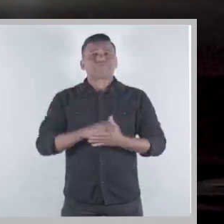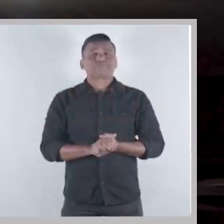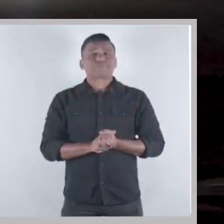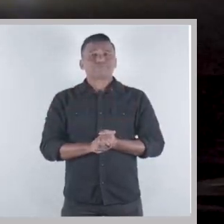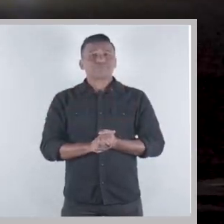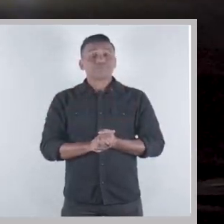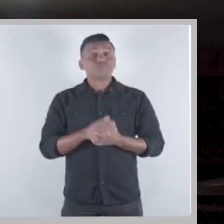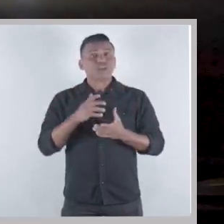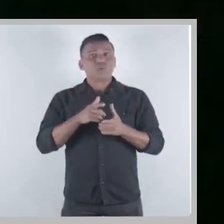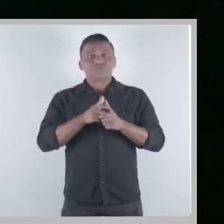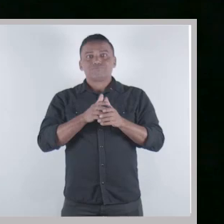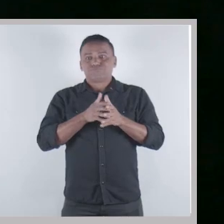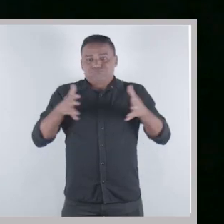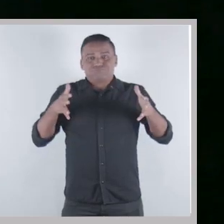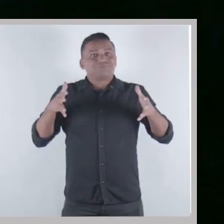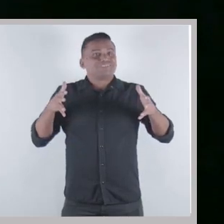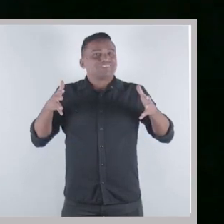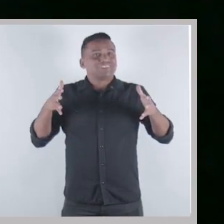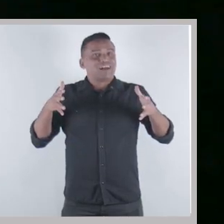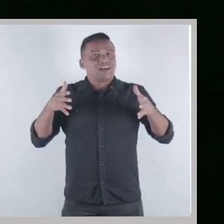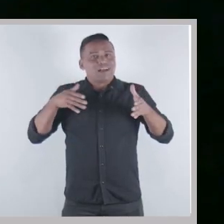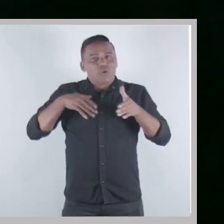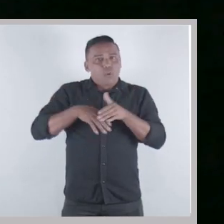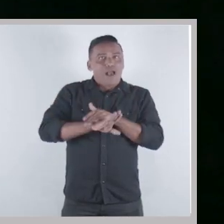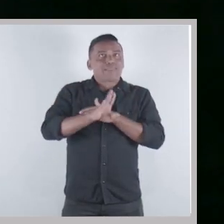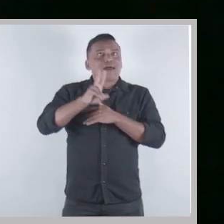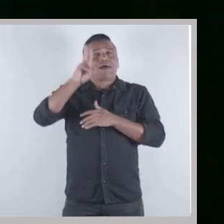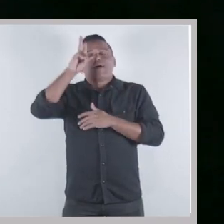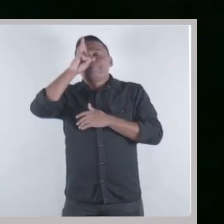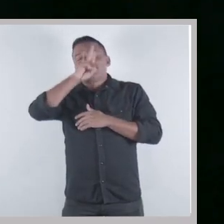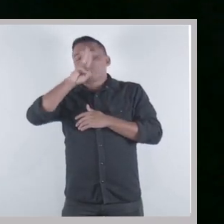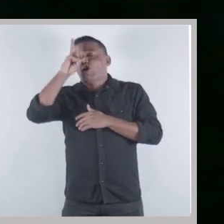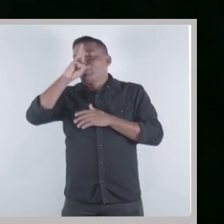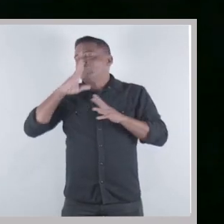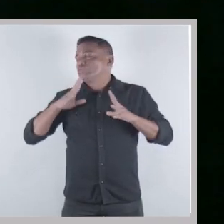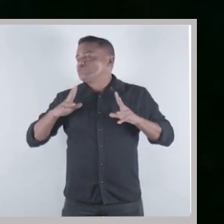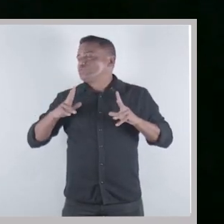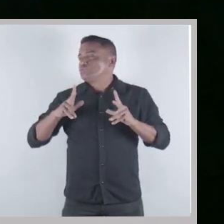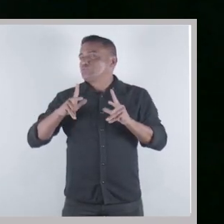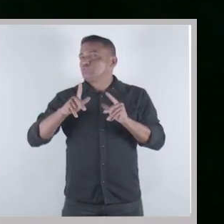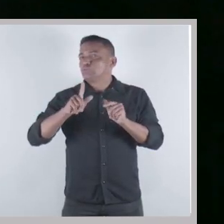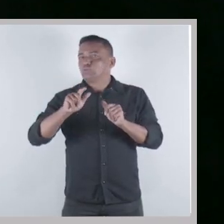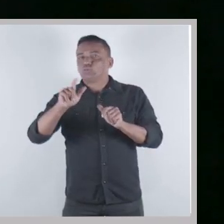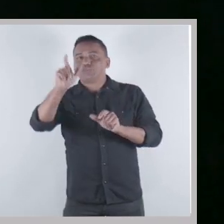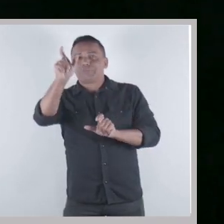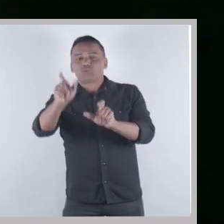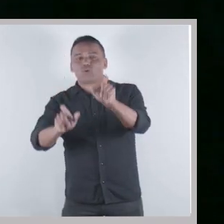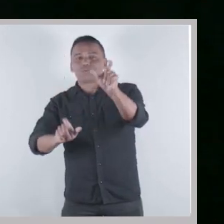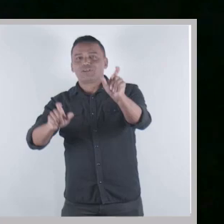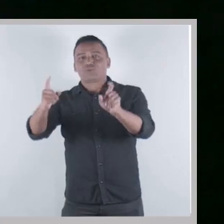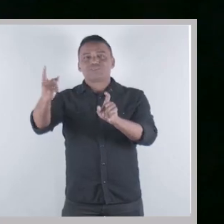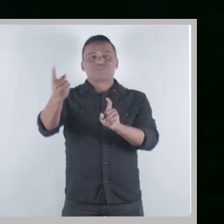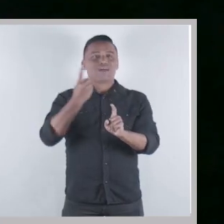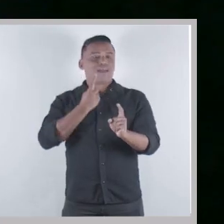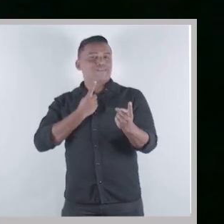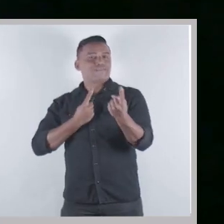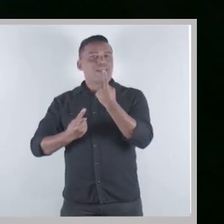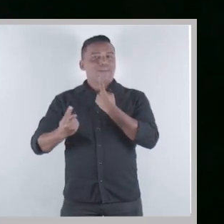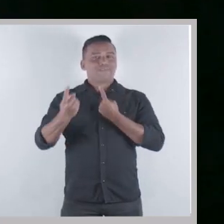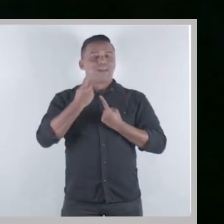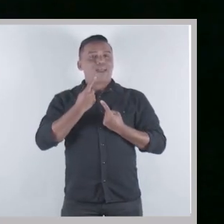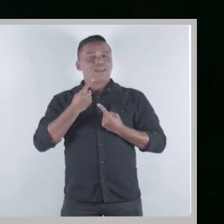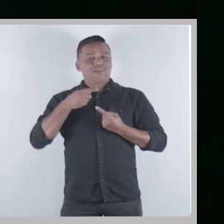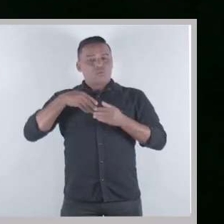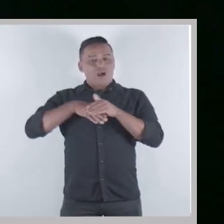Eu seria espaçosa para guardar na memória todas as memórias daqueles que passassem por mim.